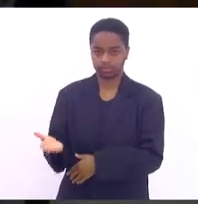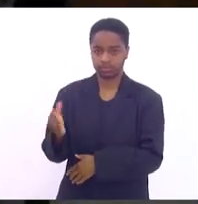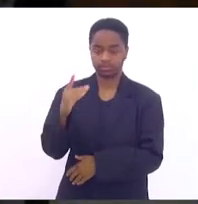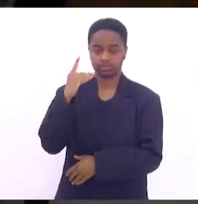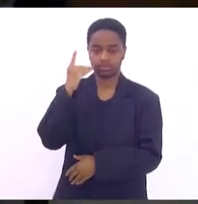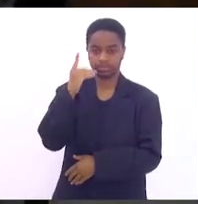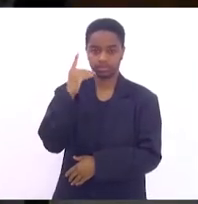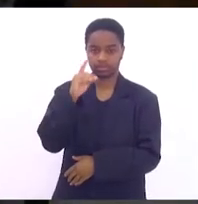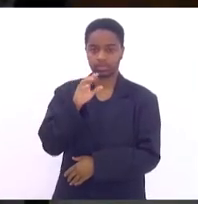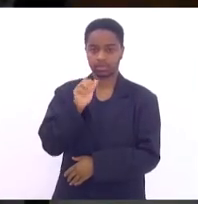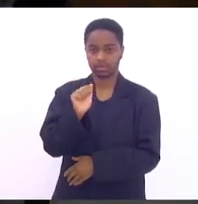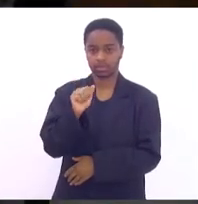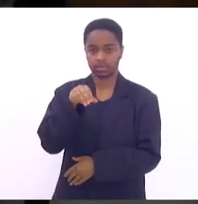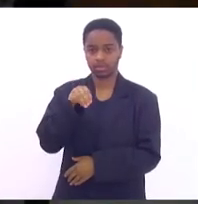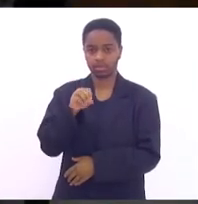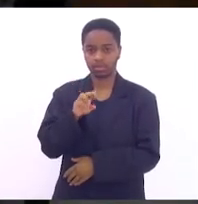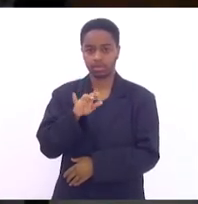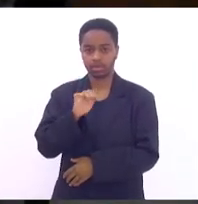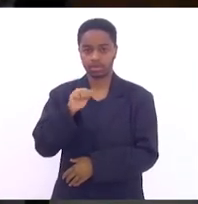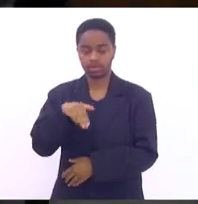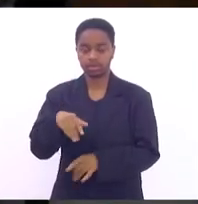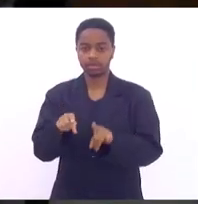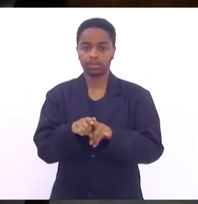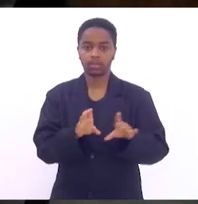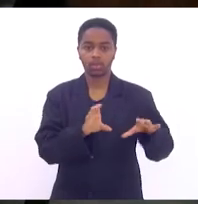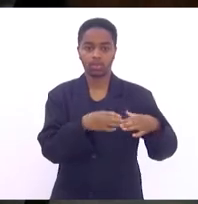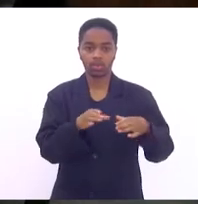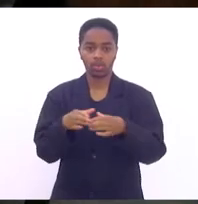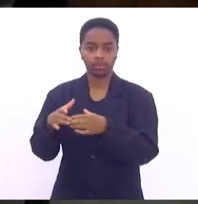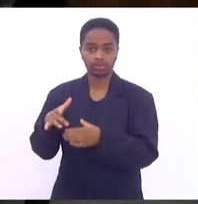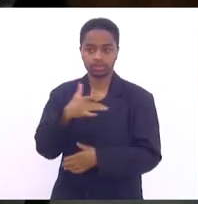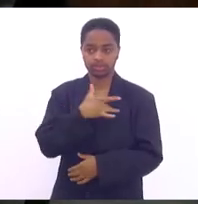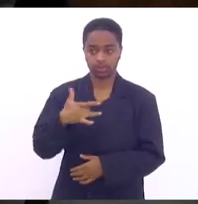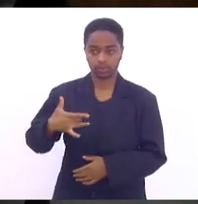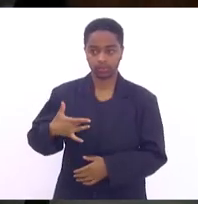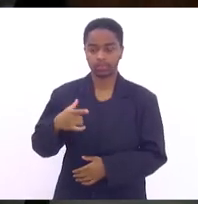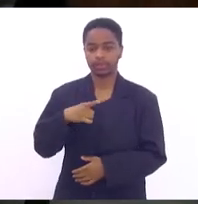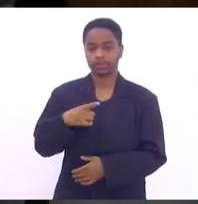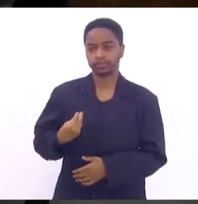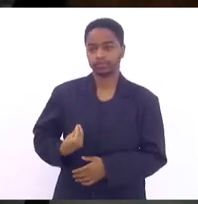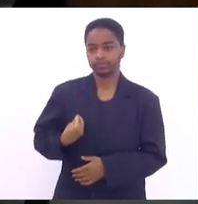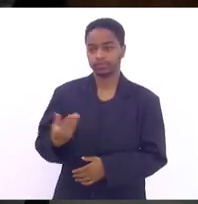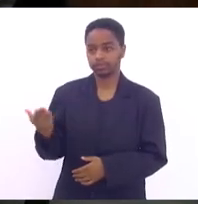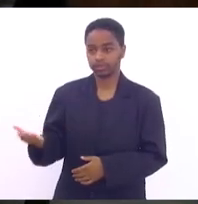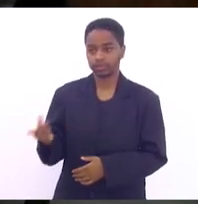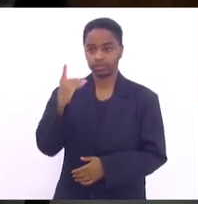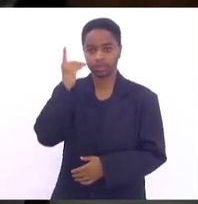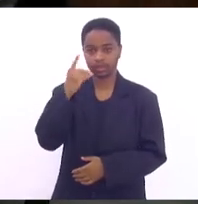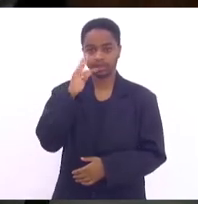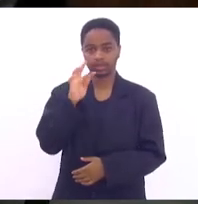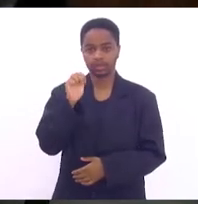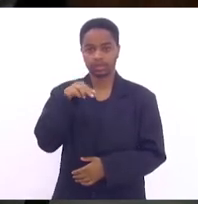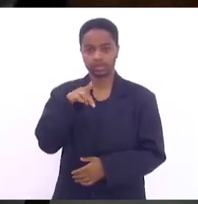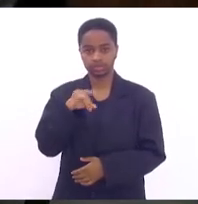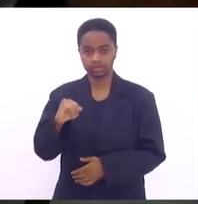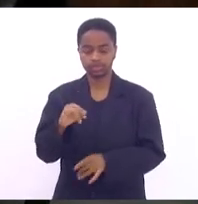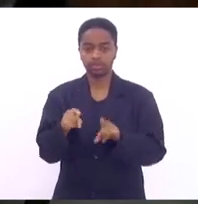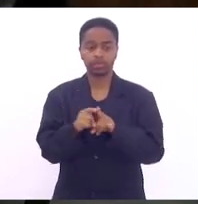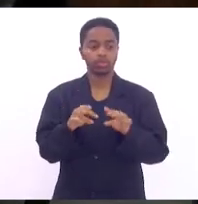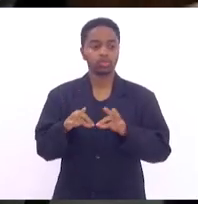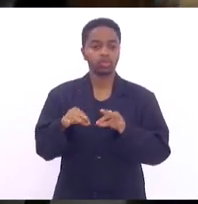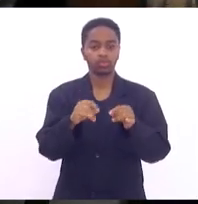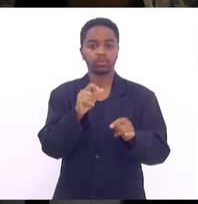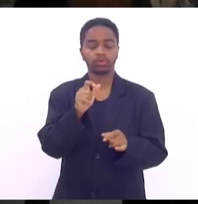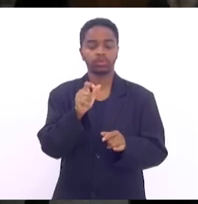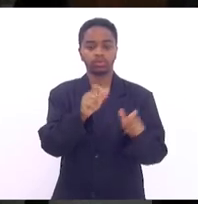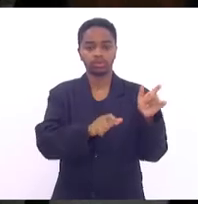Rodrigo Amorim, as comissões de saúde, está aqui o deputado Tandi, todos os deputados deram pareceres favoráveis, mas